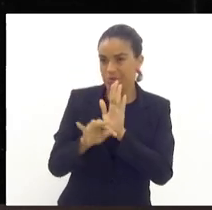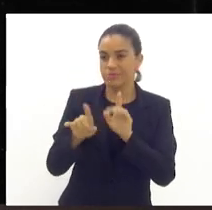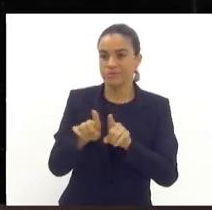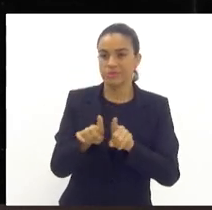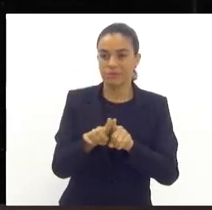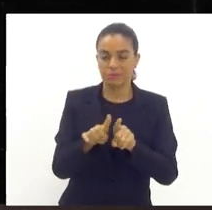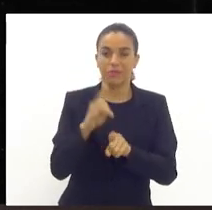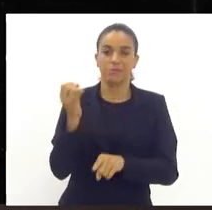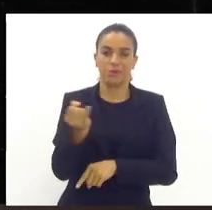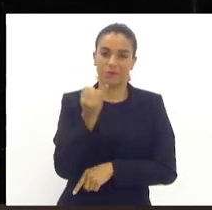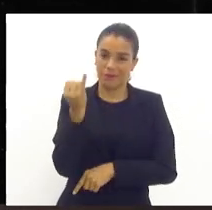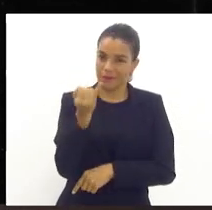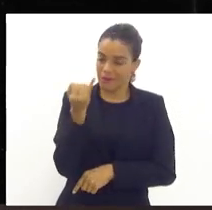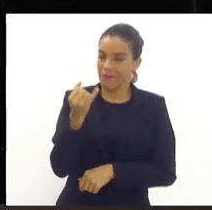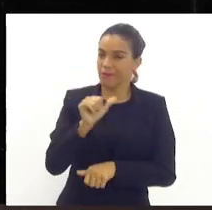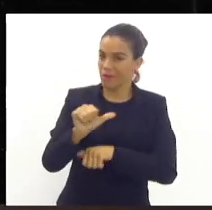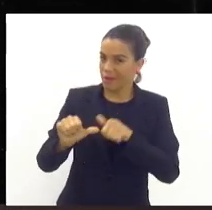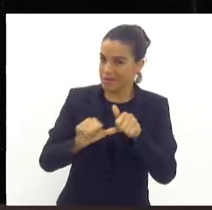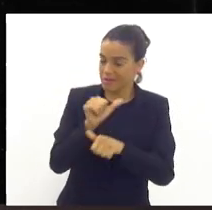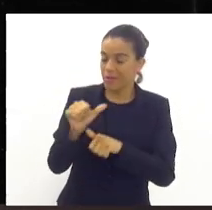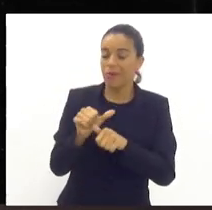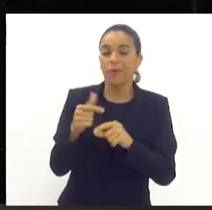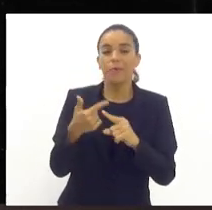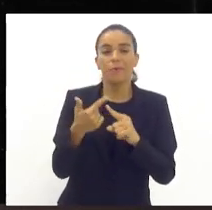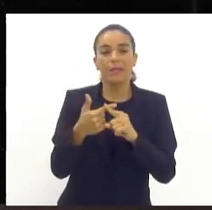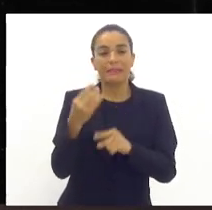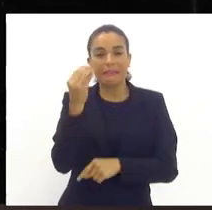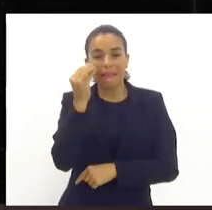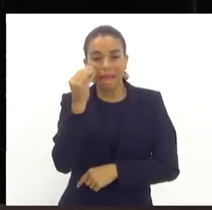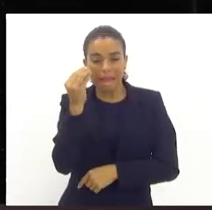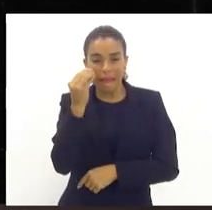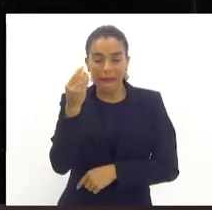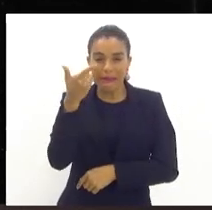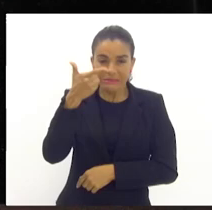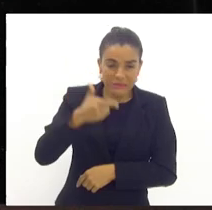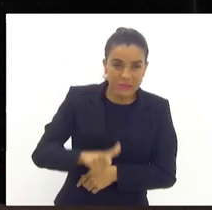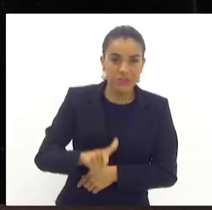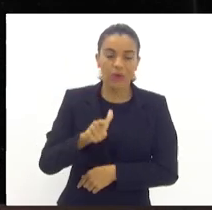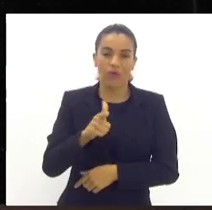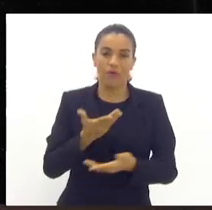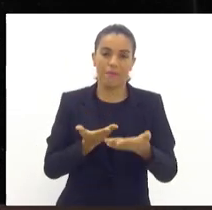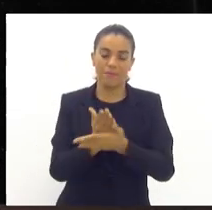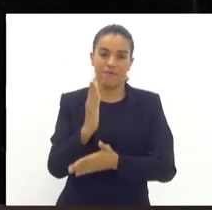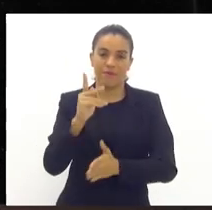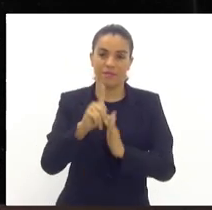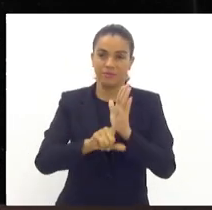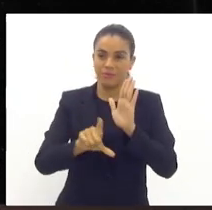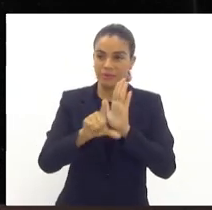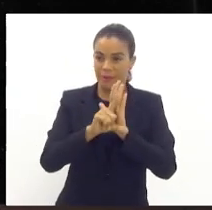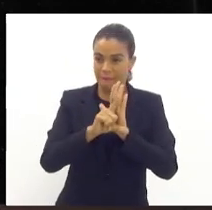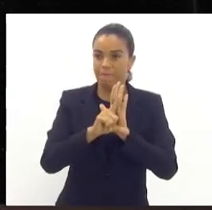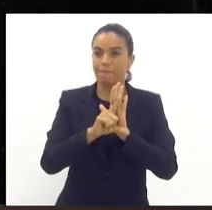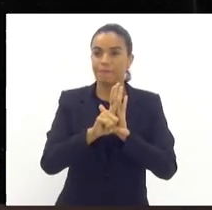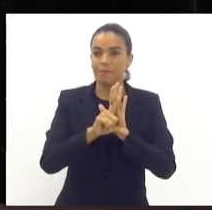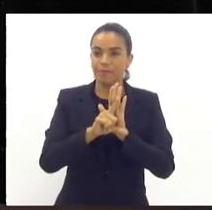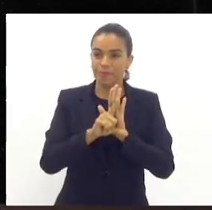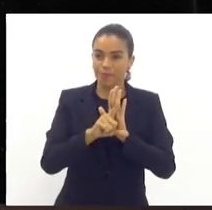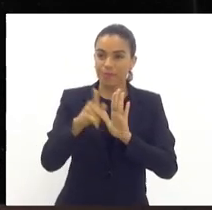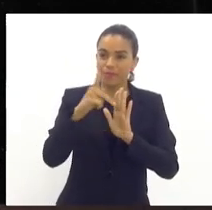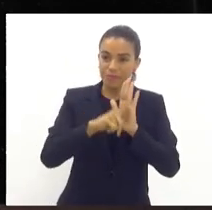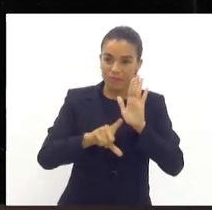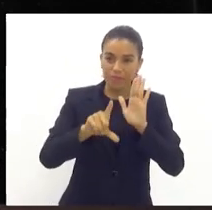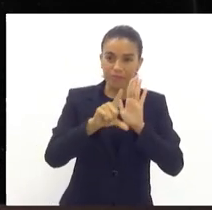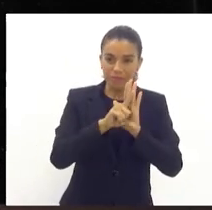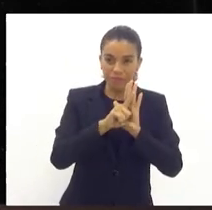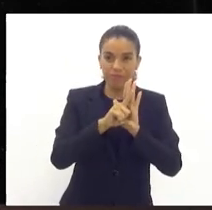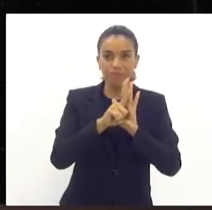alterações essas importantes, para tentar viabilizar a aprovação desse projeto, né, que é um projeto que vem de